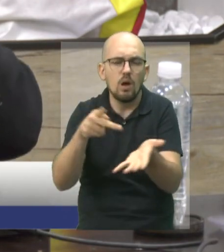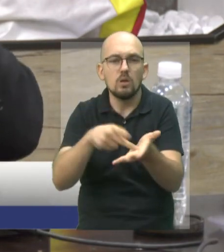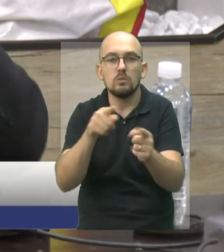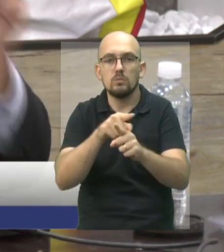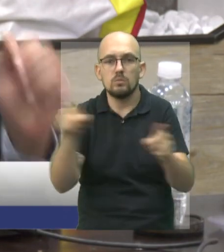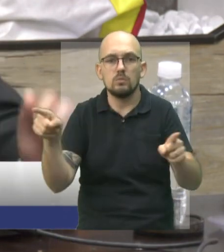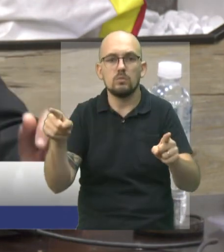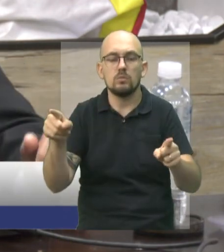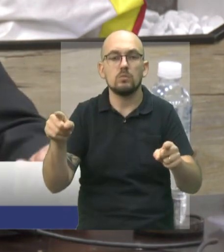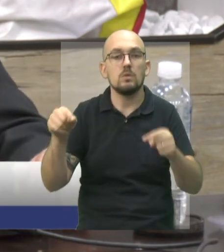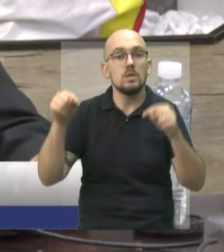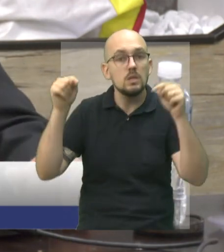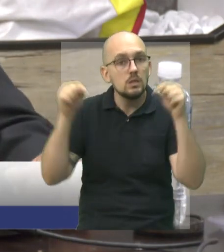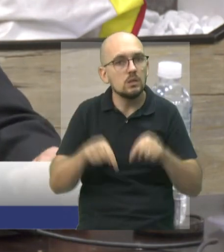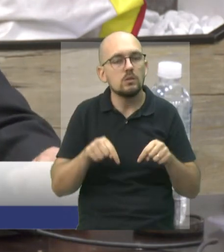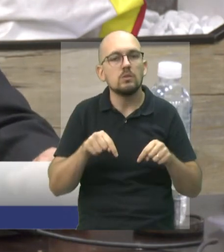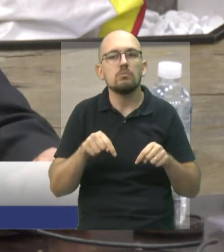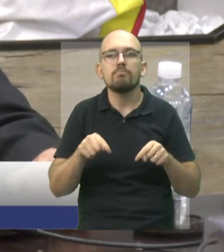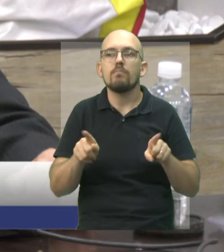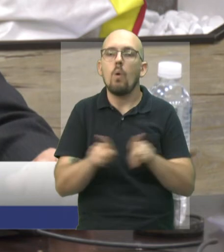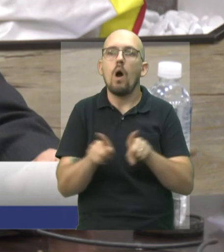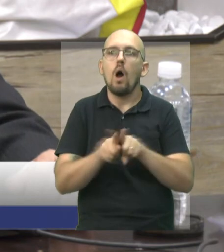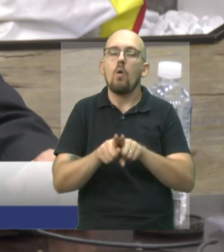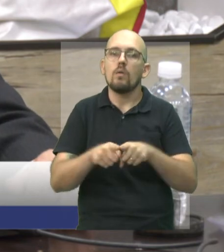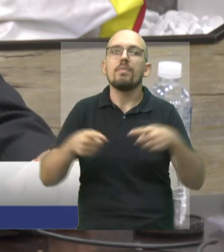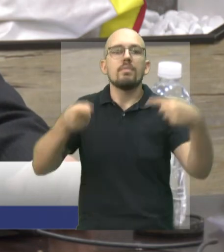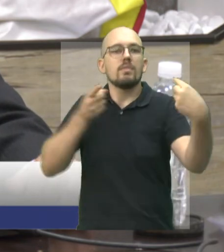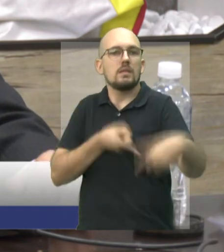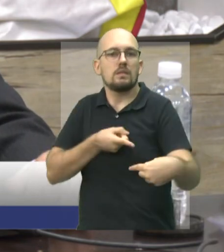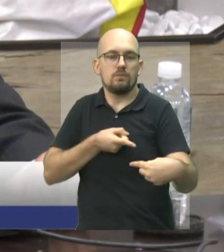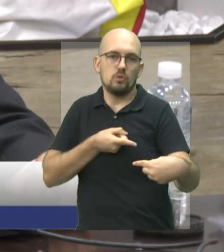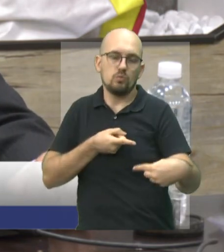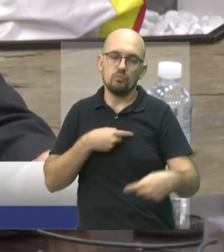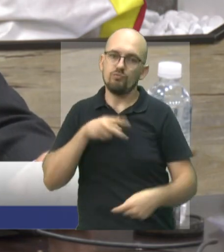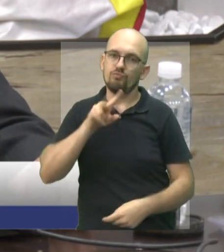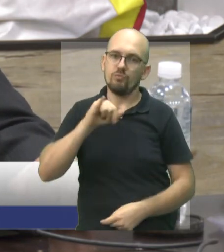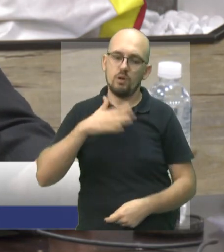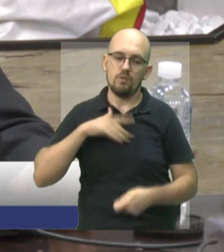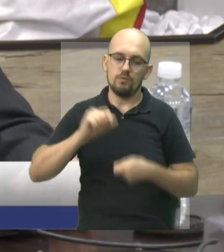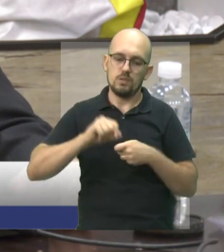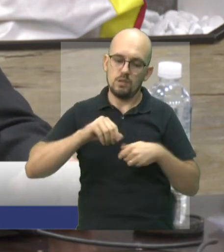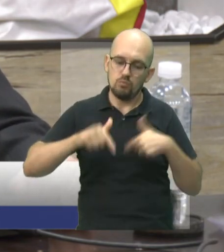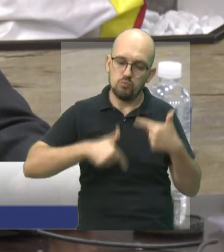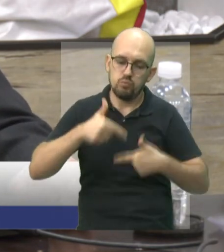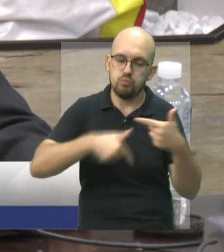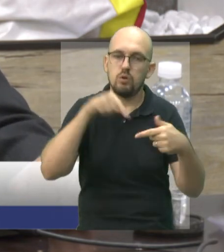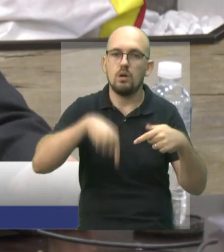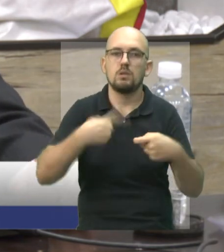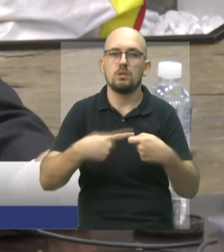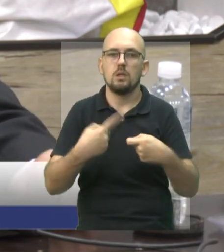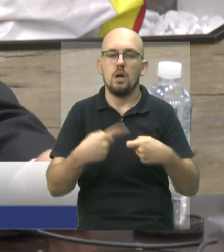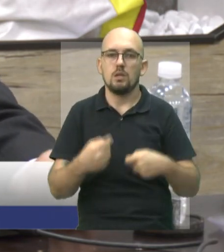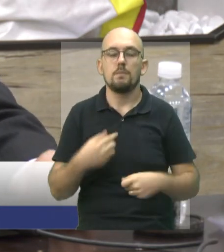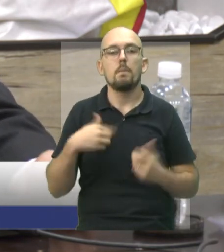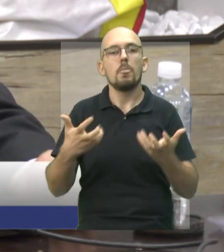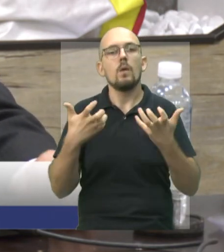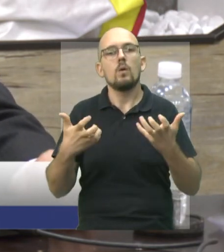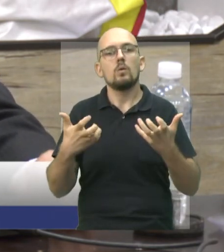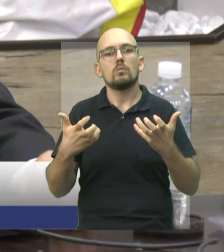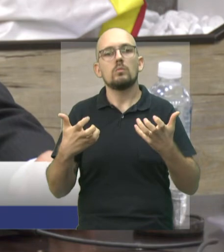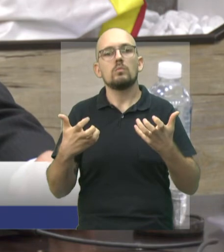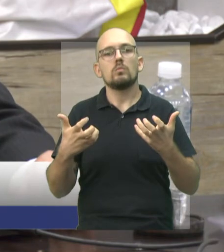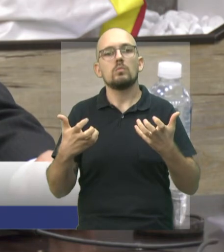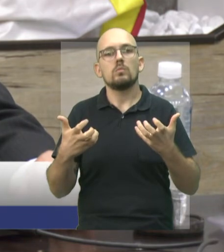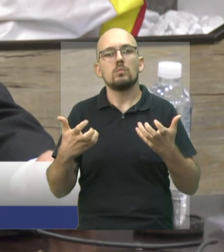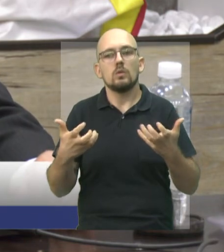esse é um grande desafio que eu vou estar enfrentando aqui na nossa cidade. E quero corresponder